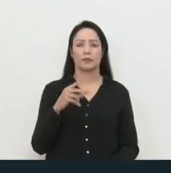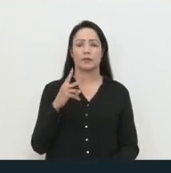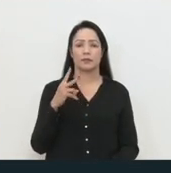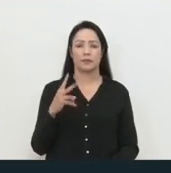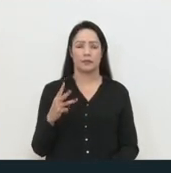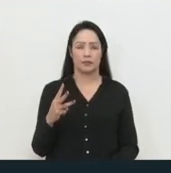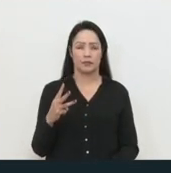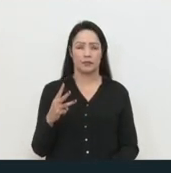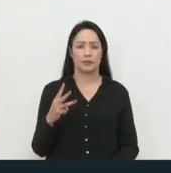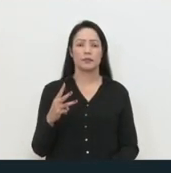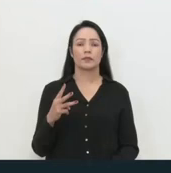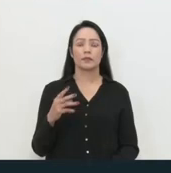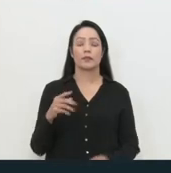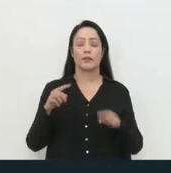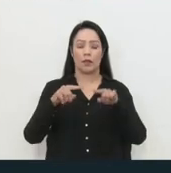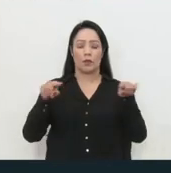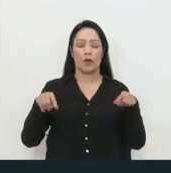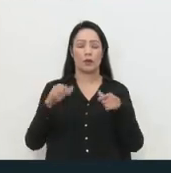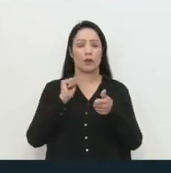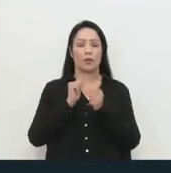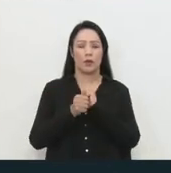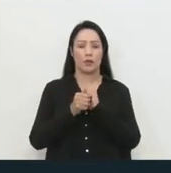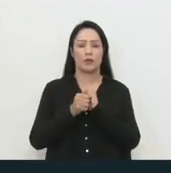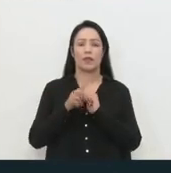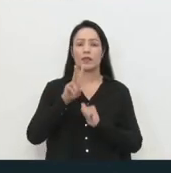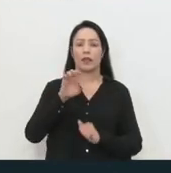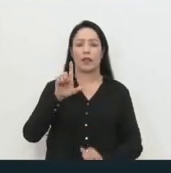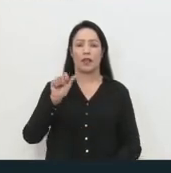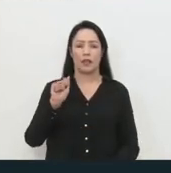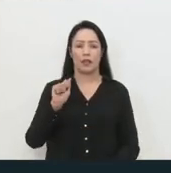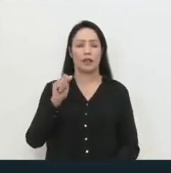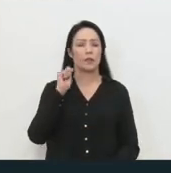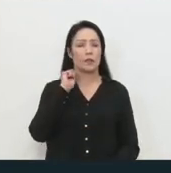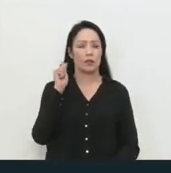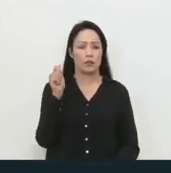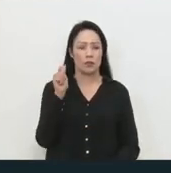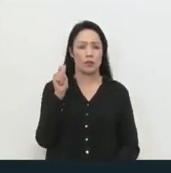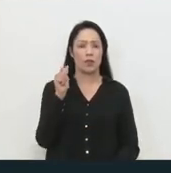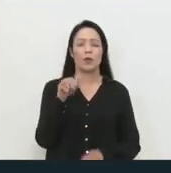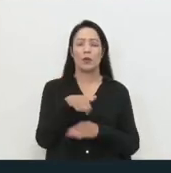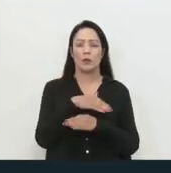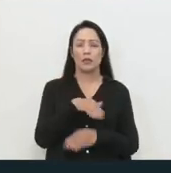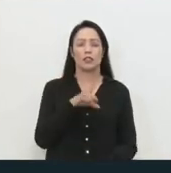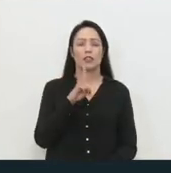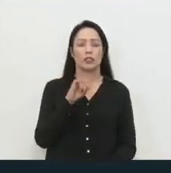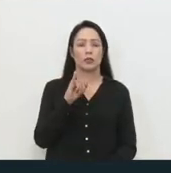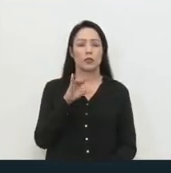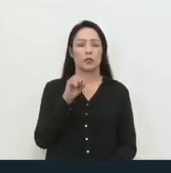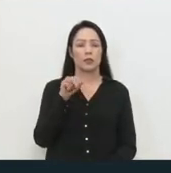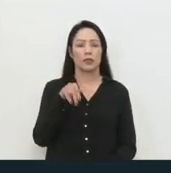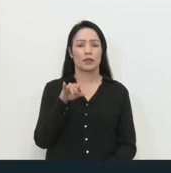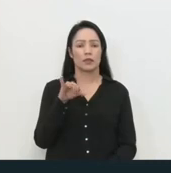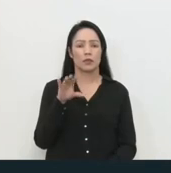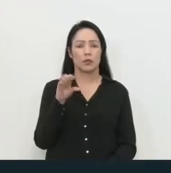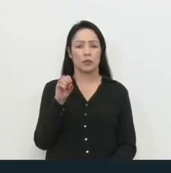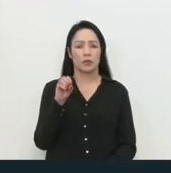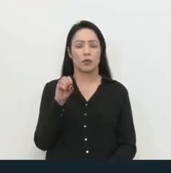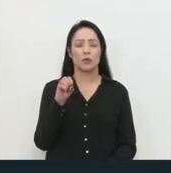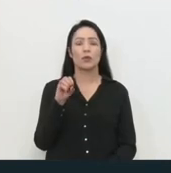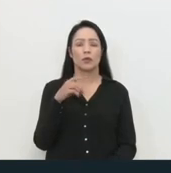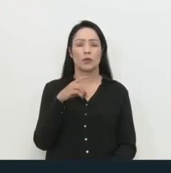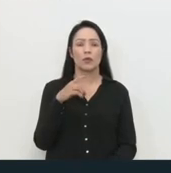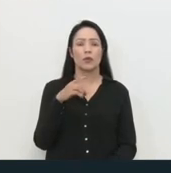sobre a quadra poliesportiva localizada na Viela Abril com a Rua Dionísio Diogo de Faria no Parque Continental